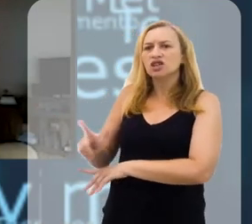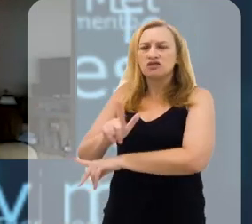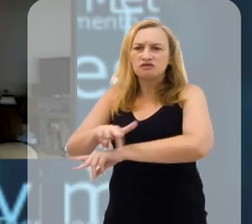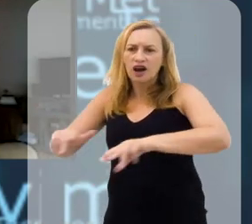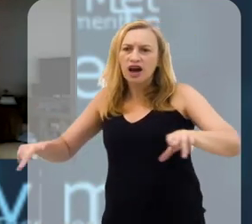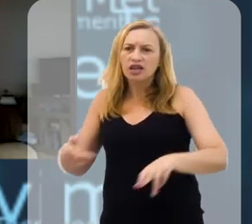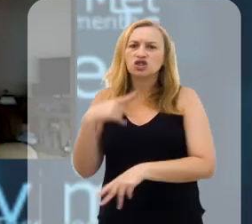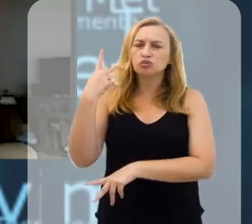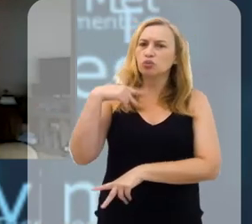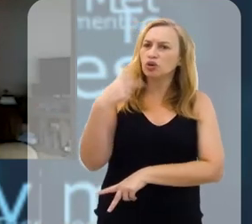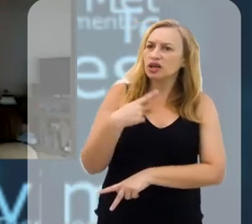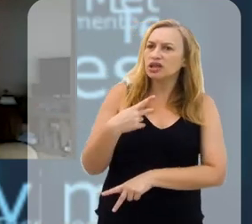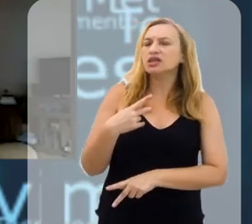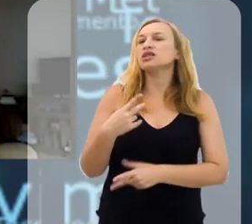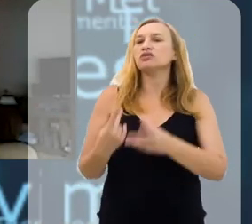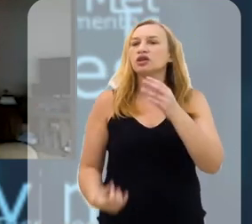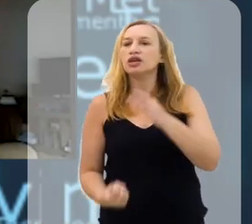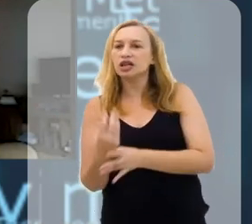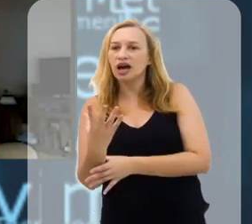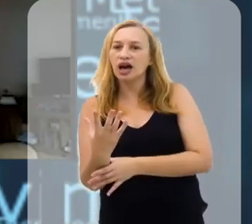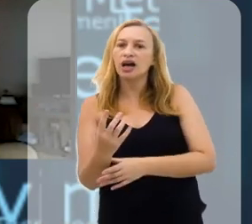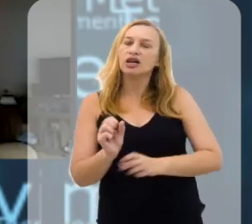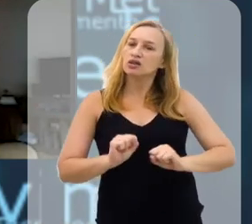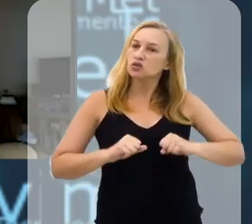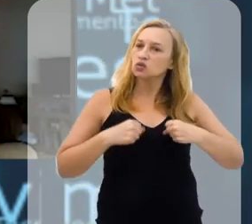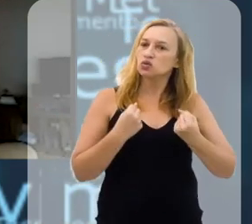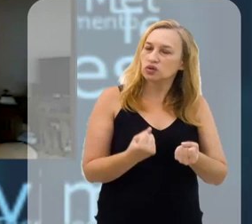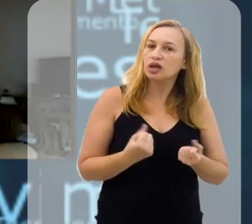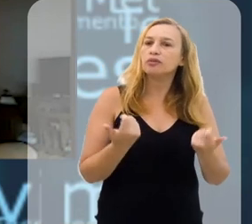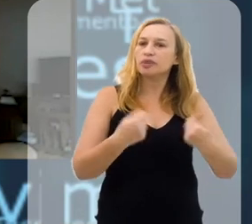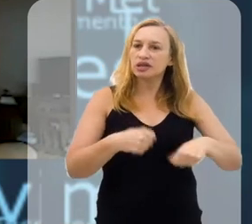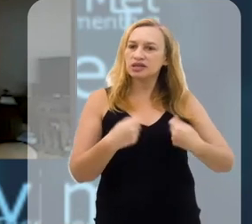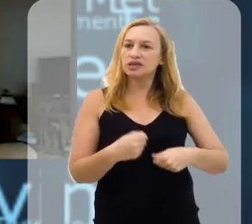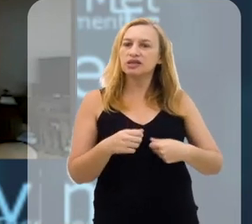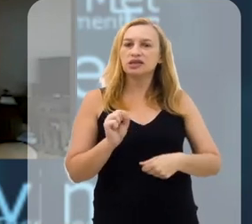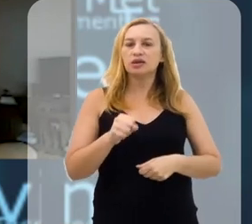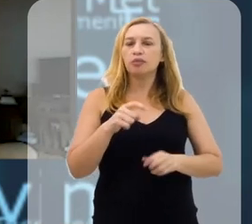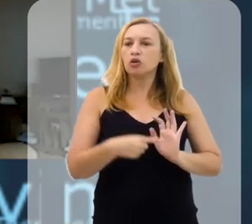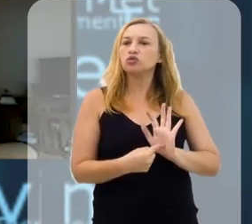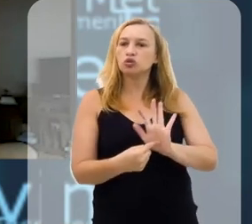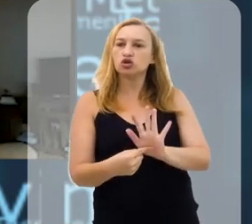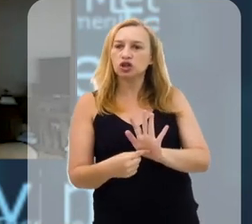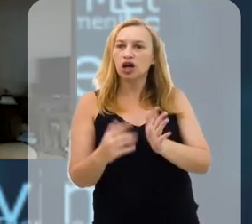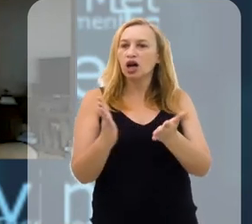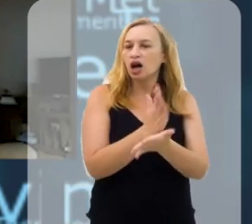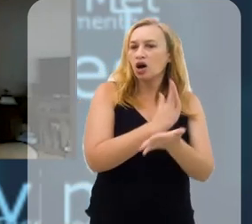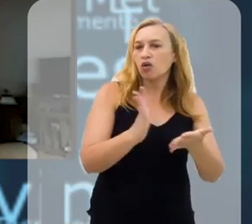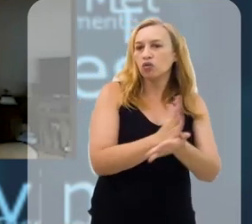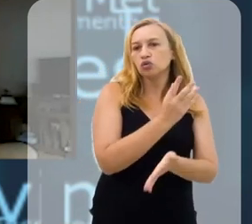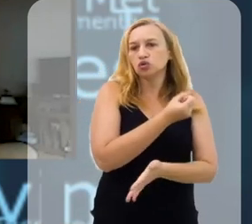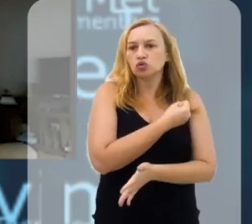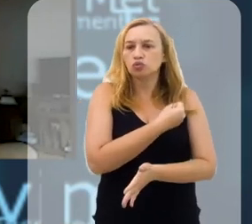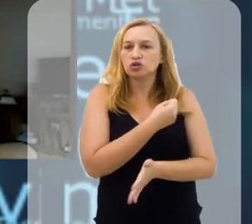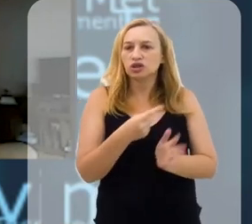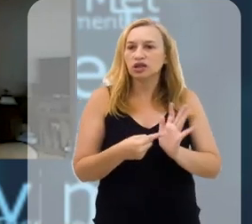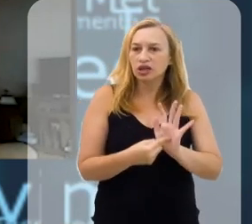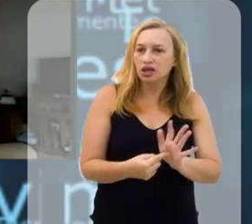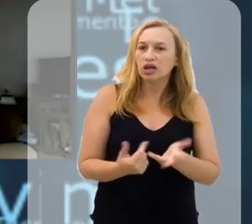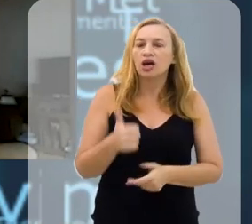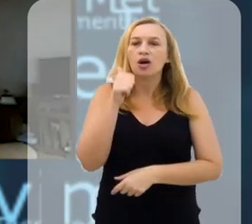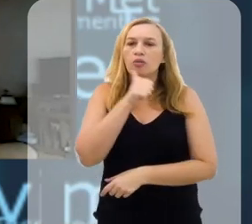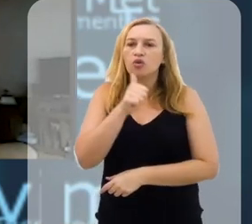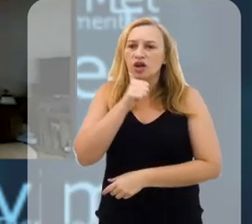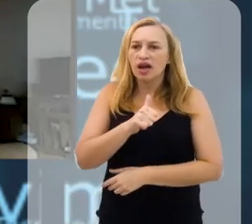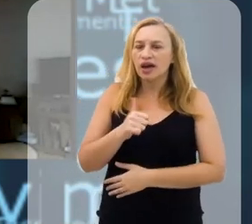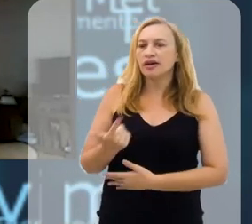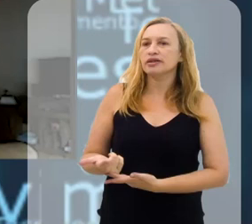tal. Diversas políticas já foram desenvolvidas e continuam sendo. Eu posso citar alguns dados aqui do Brasil, né?